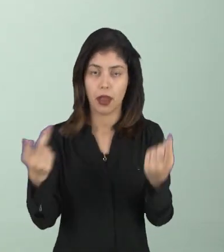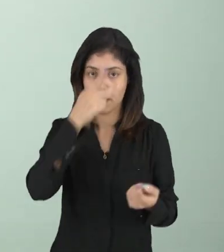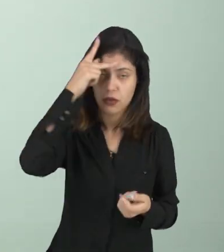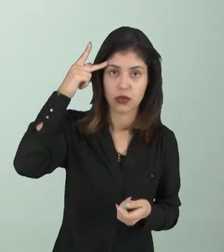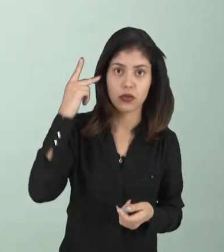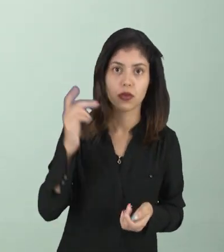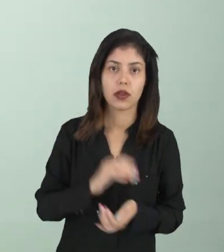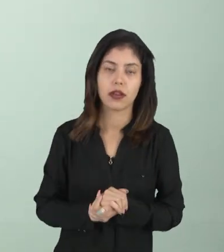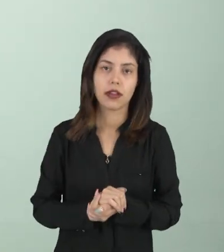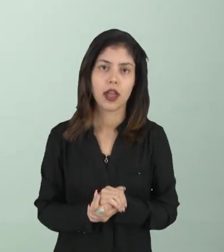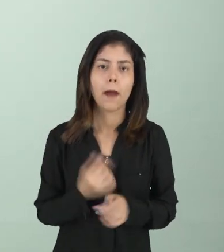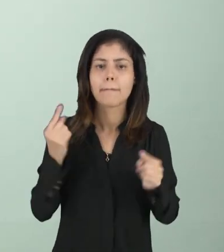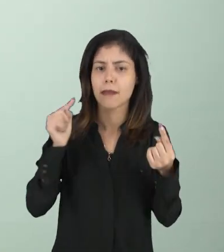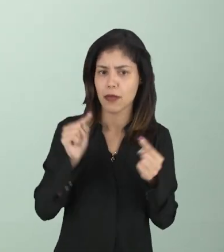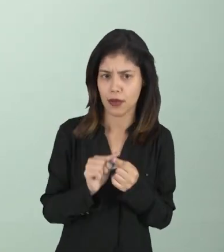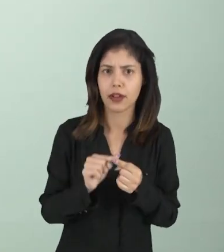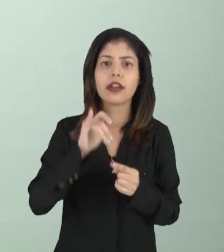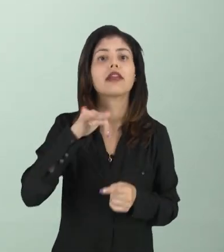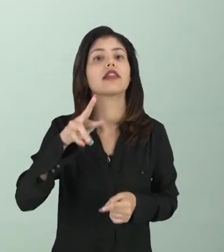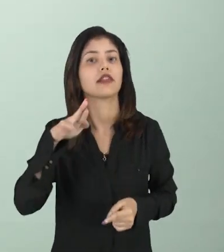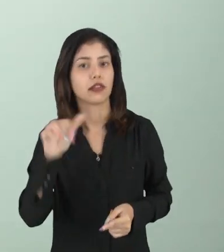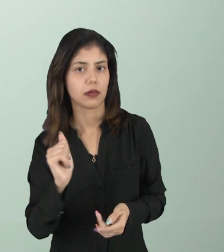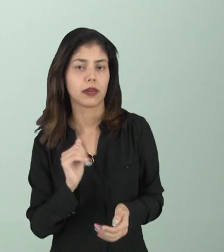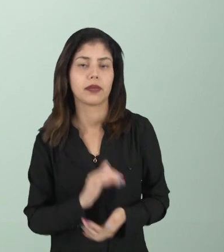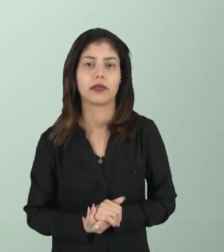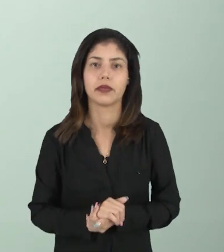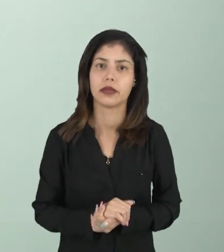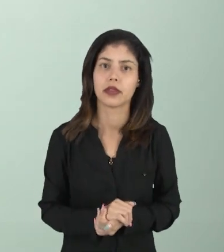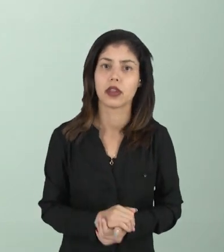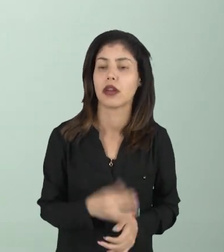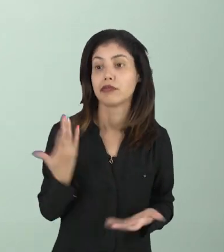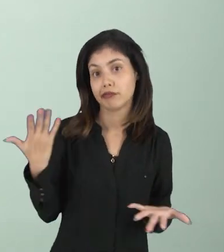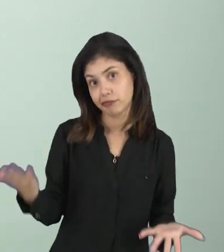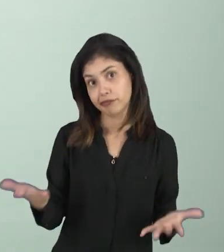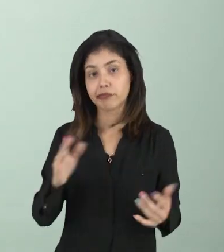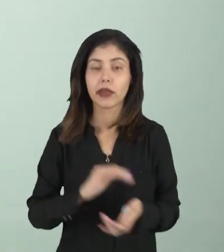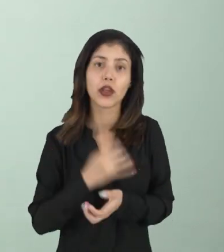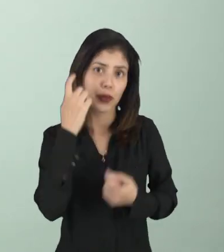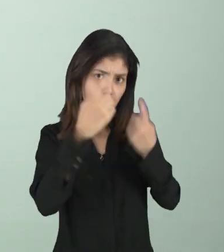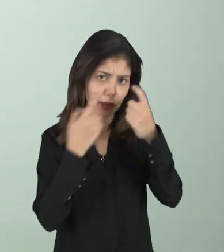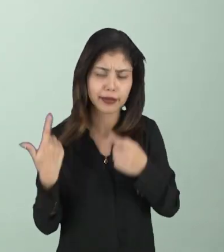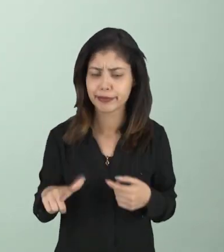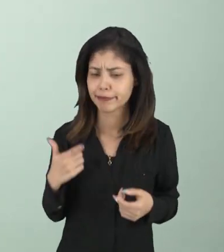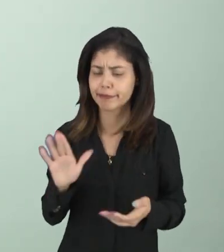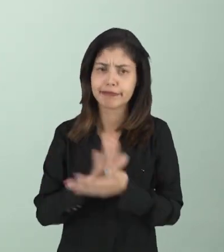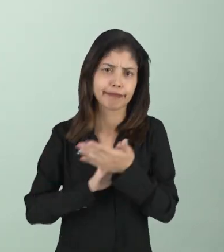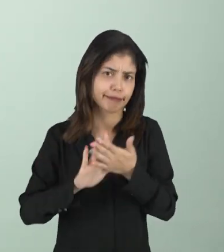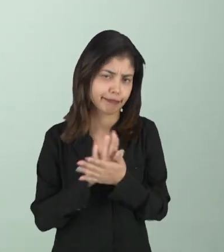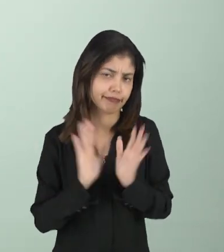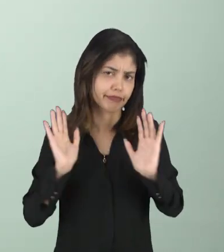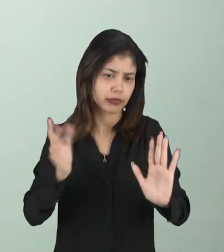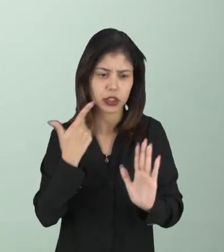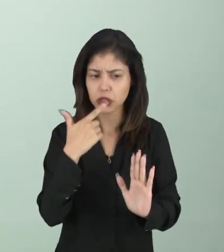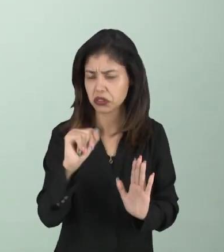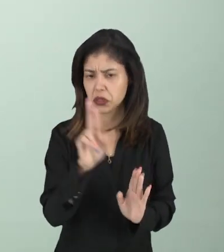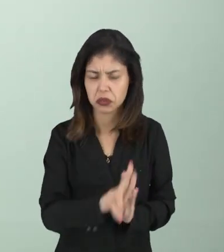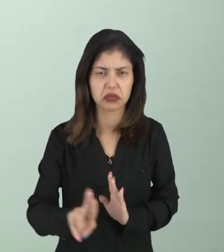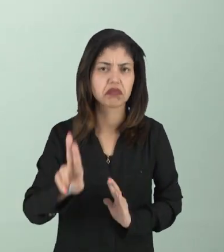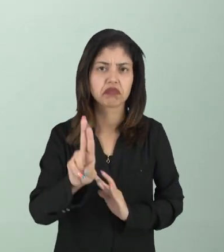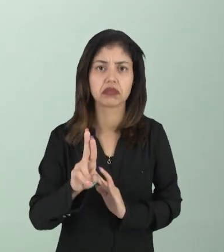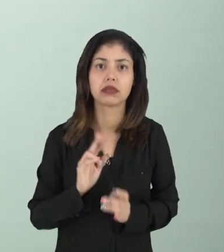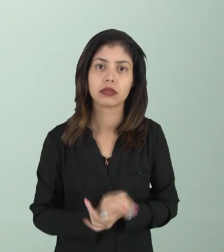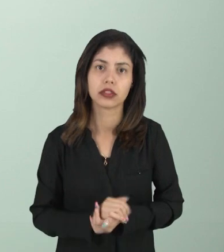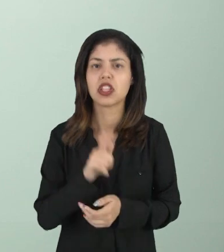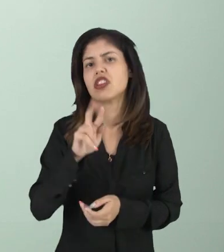de uma pessoa que é próxima a ele, que é íntima dele. Logo, ele é despreocupado em utilizar a linguagem, ele